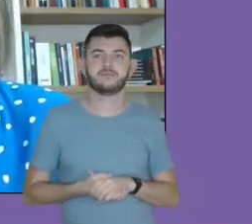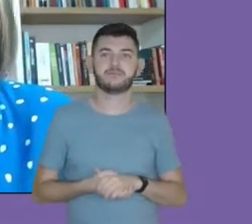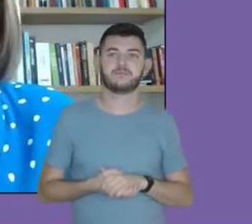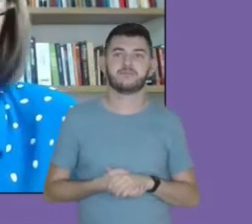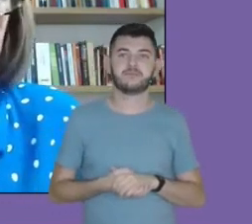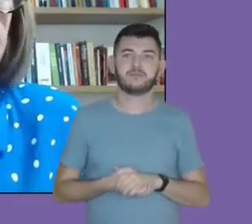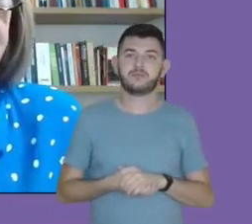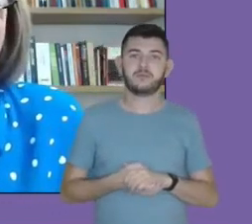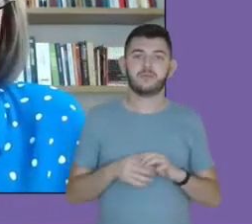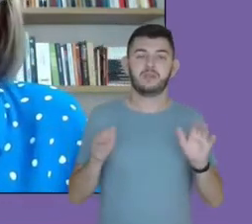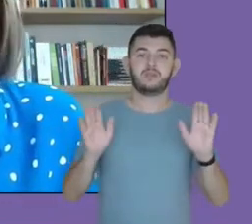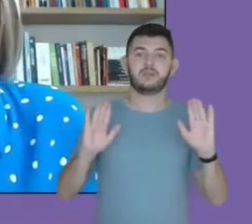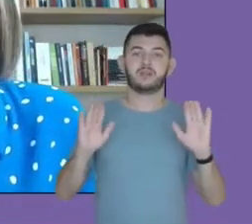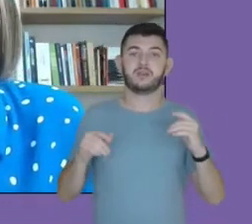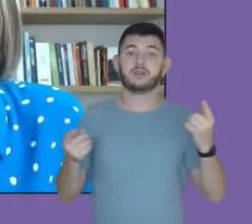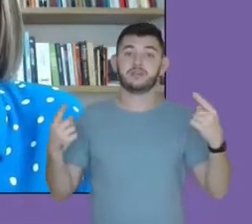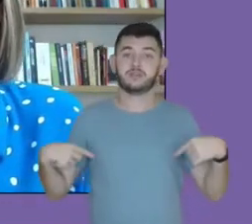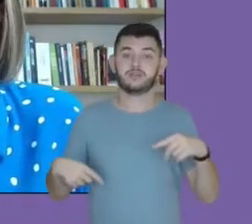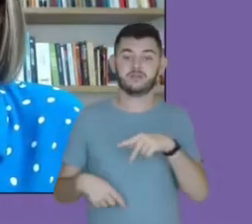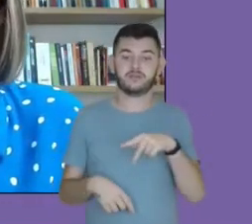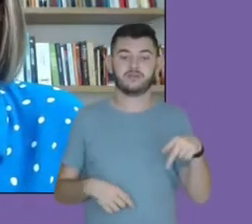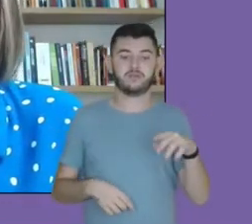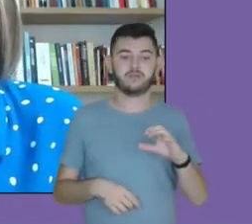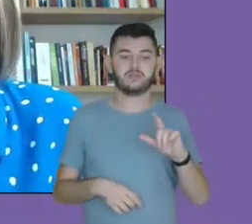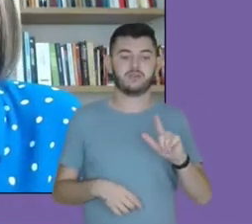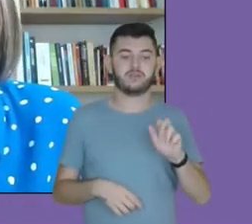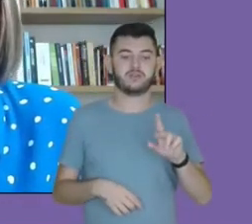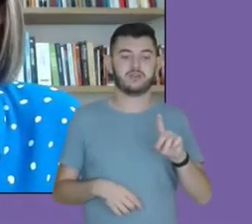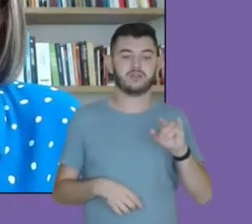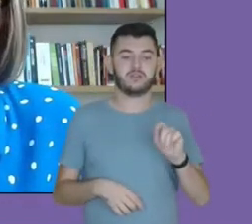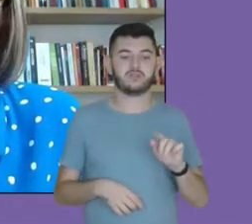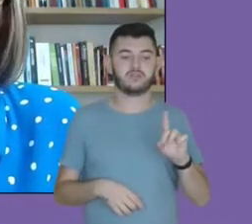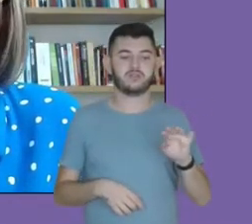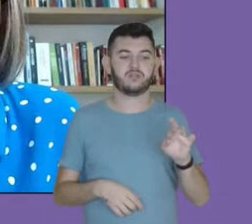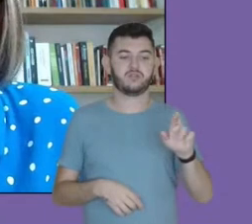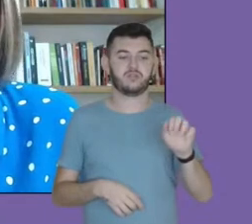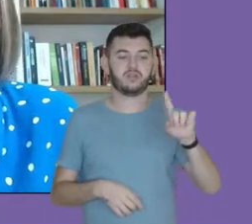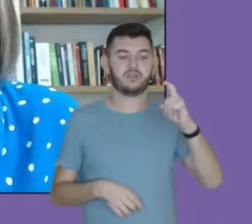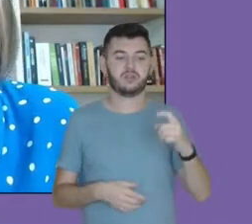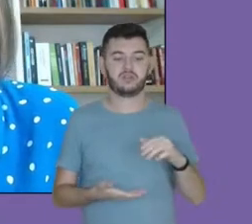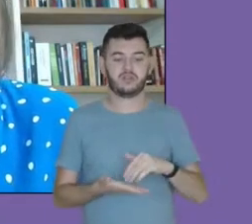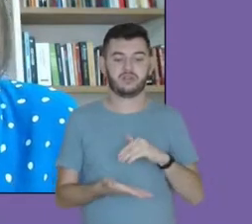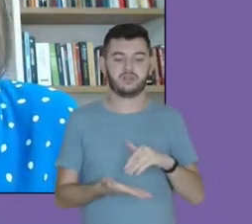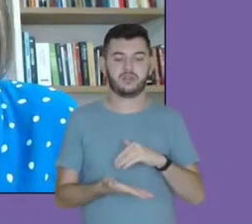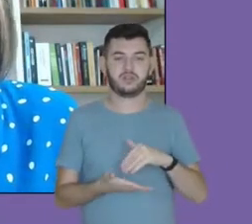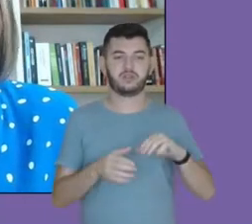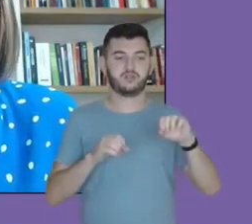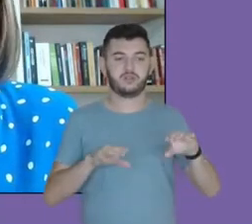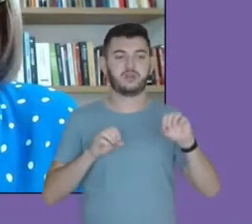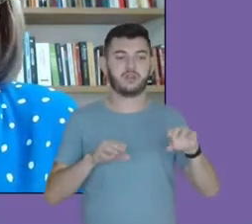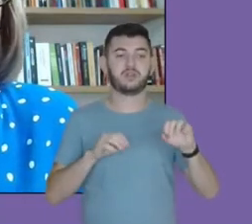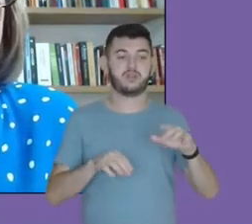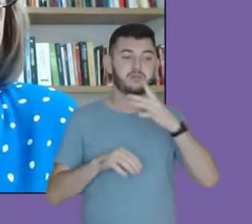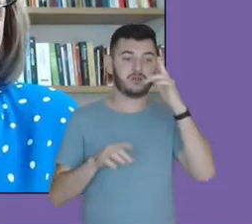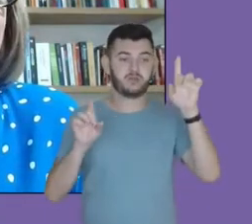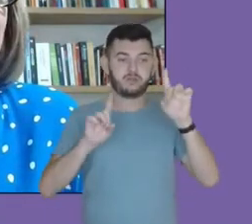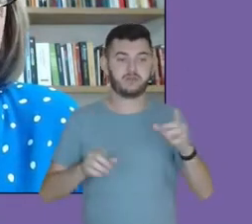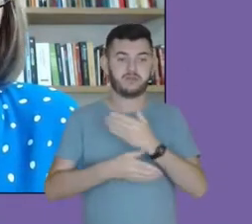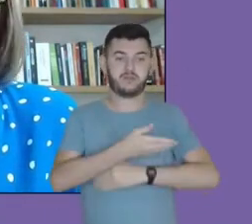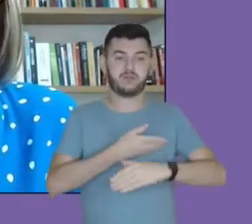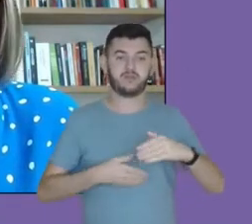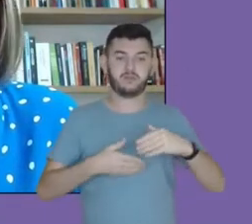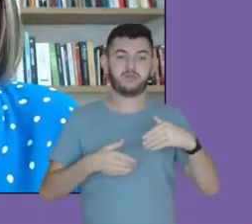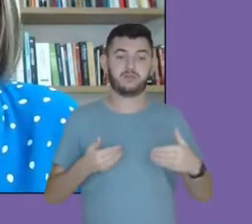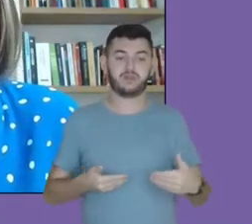Sou a professora Cláudia Dutra, secretária de Educação Especial do Ministério da Educação. Sou uma mulher